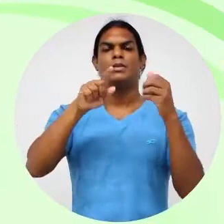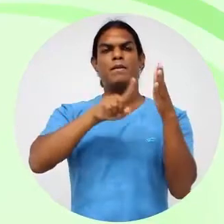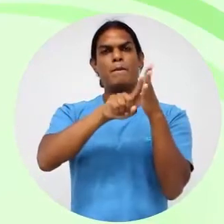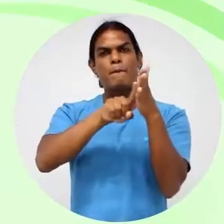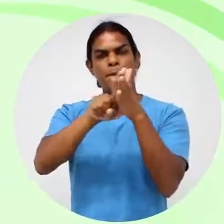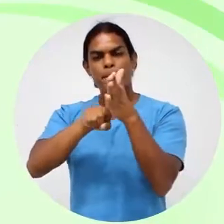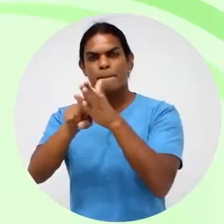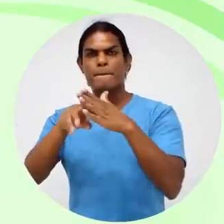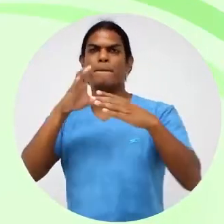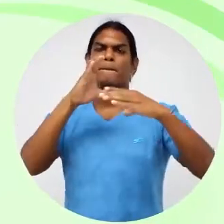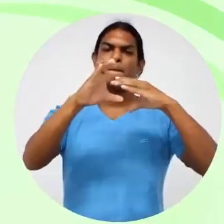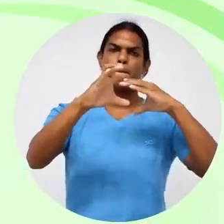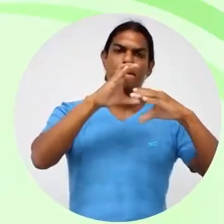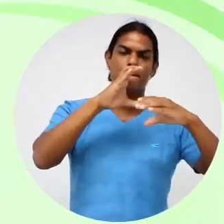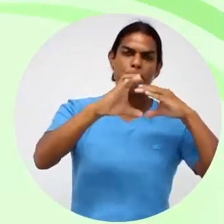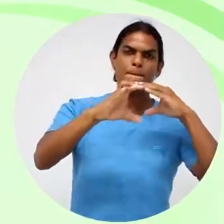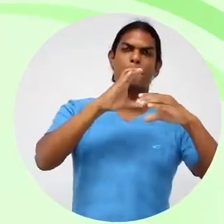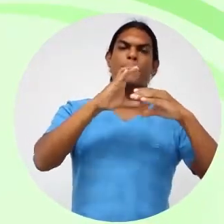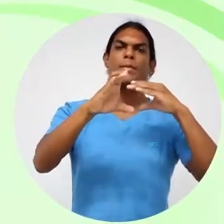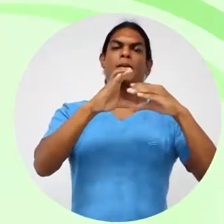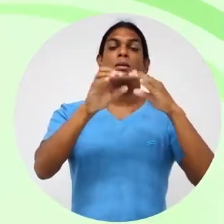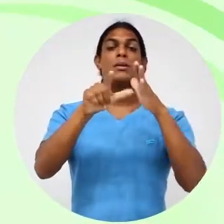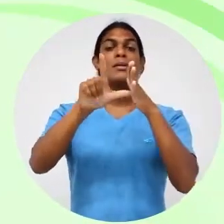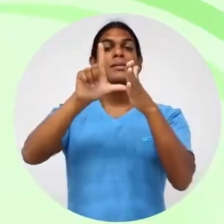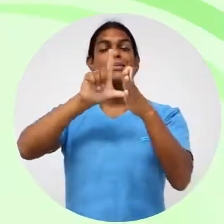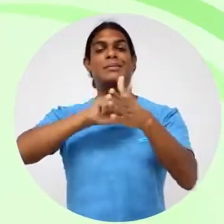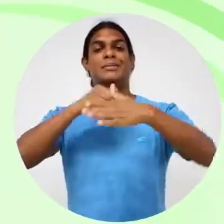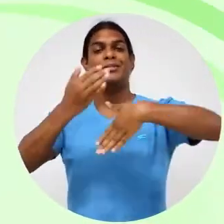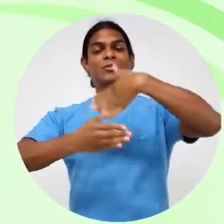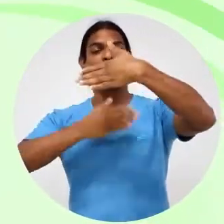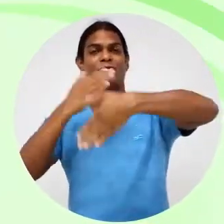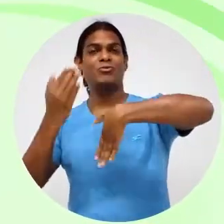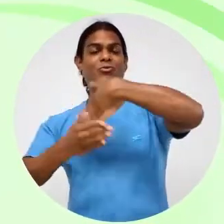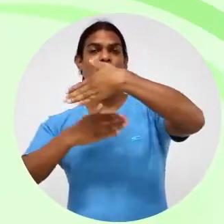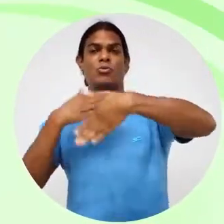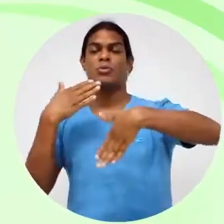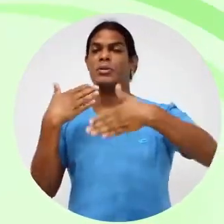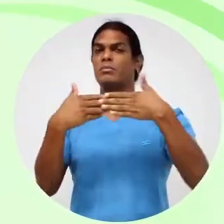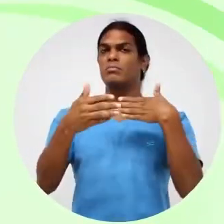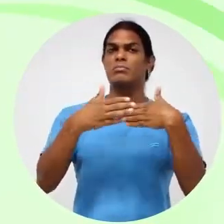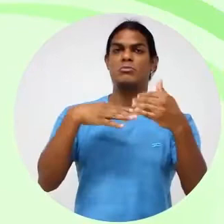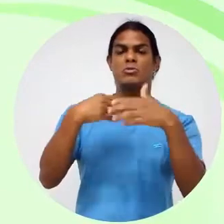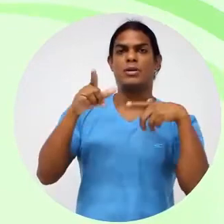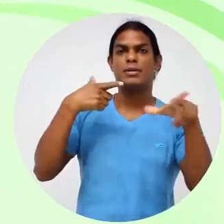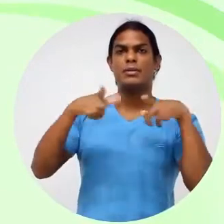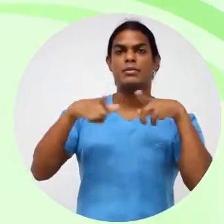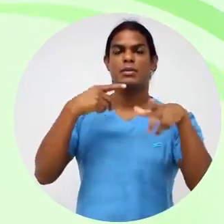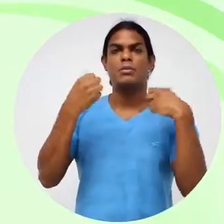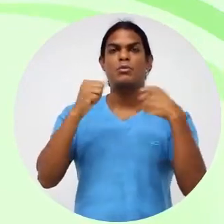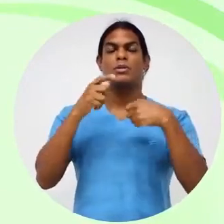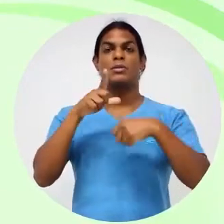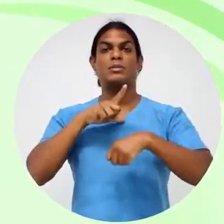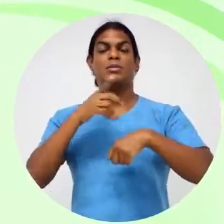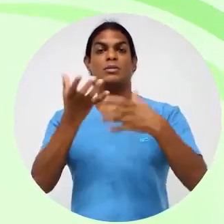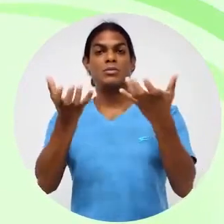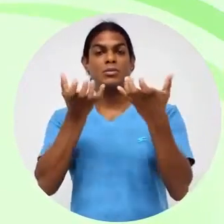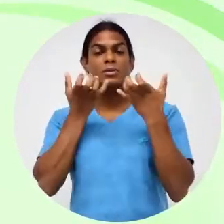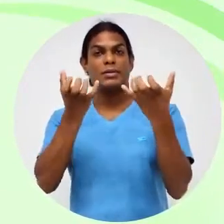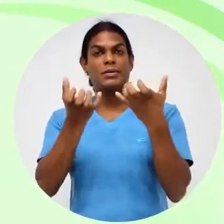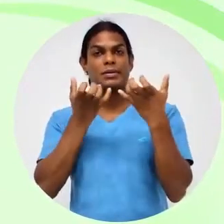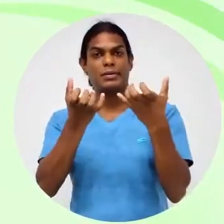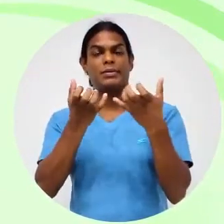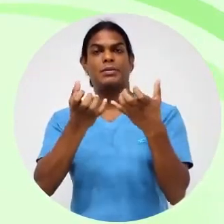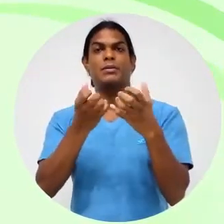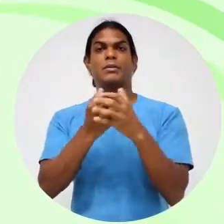comunicação intencional antes de desenvolver qualquer material. Porque se eu quero direcionar esse material para determinado